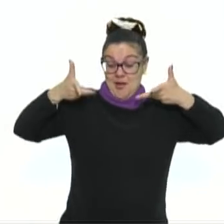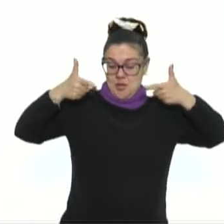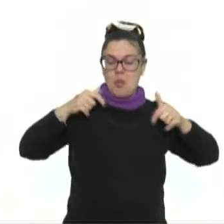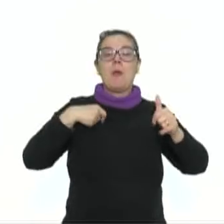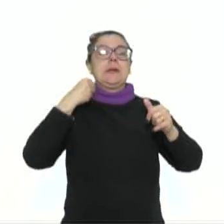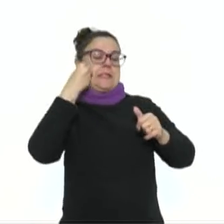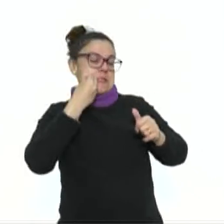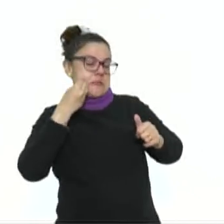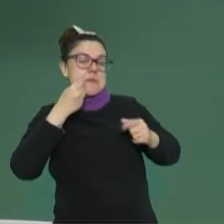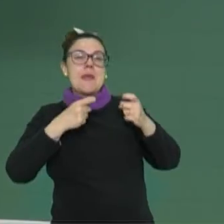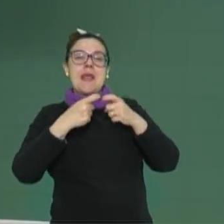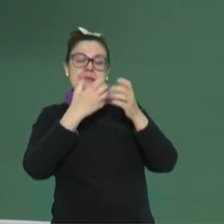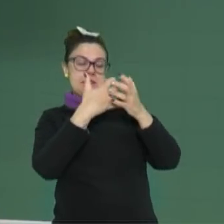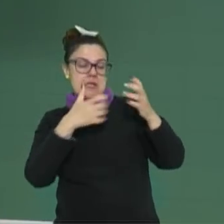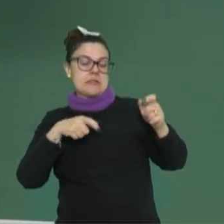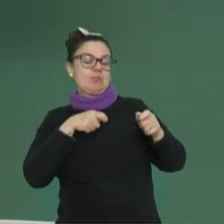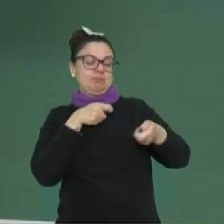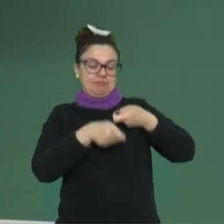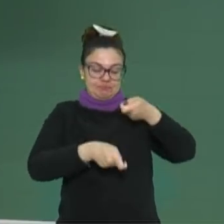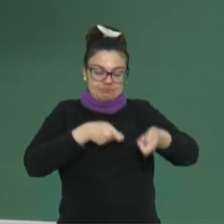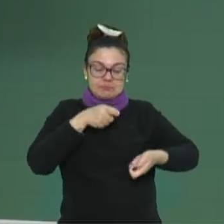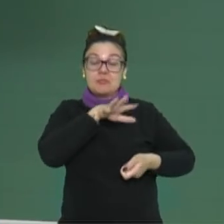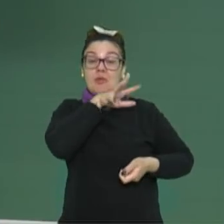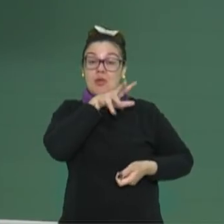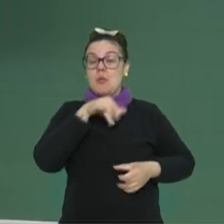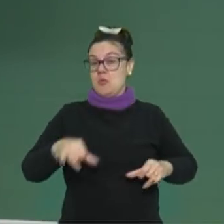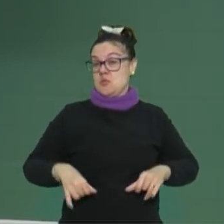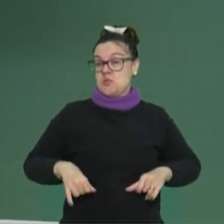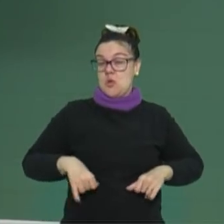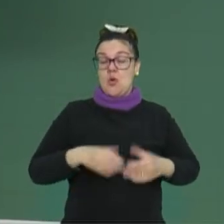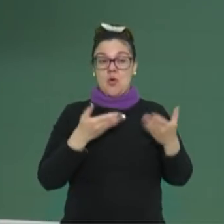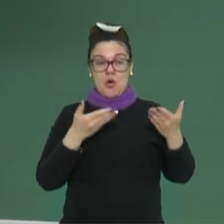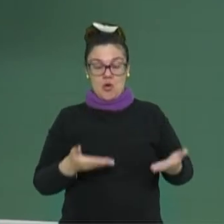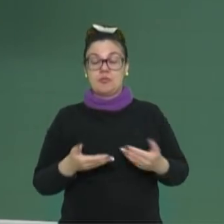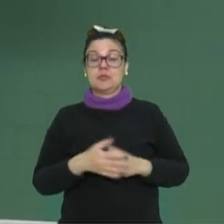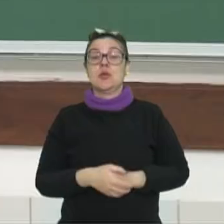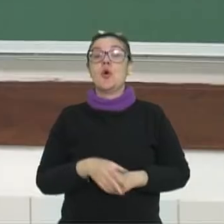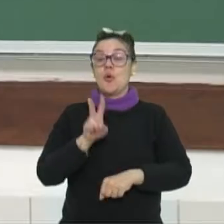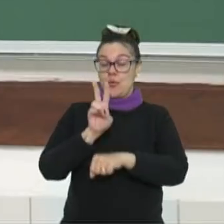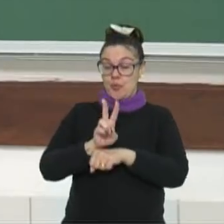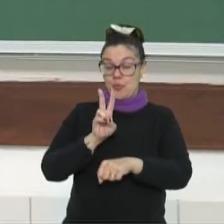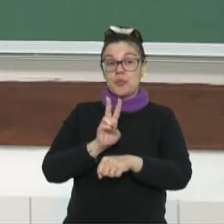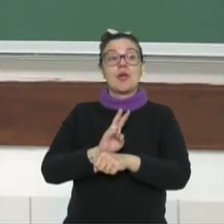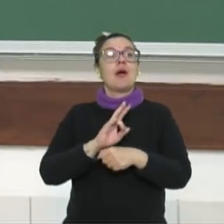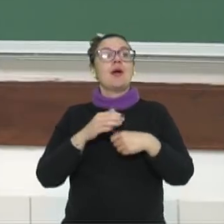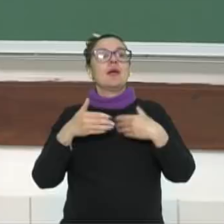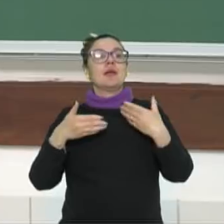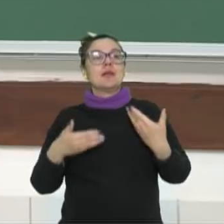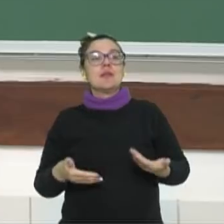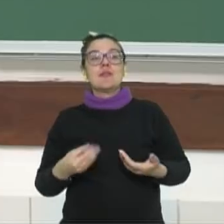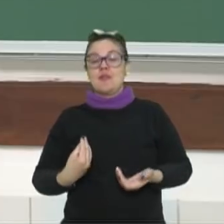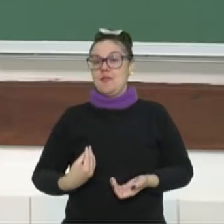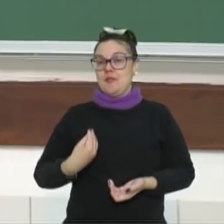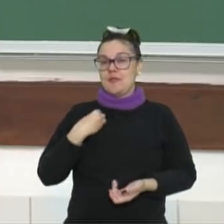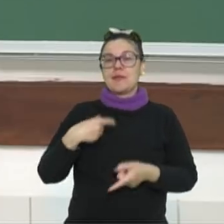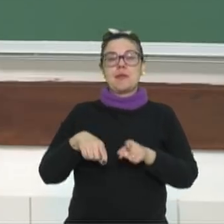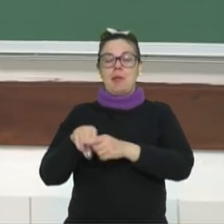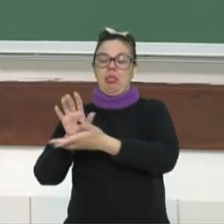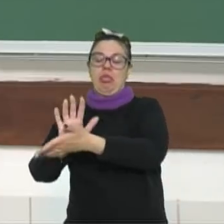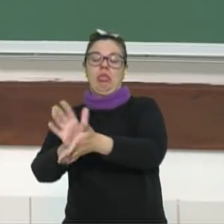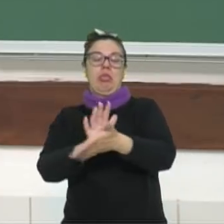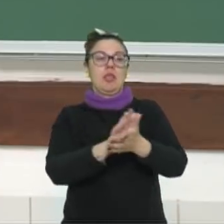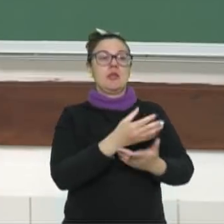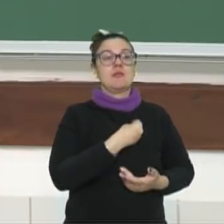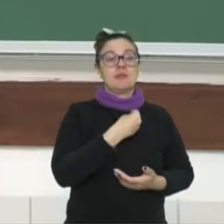deles, quando não existiria essa necessidade. E cuidar da vida humana sem discriminar as demais vidas. Ou seja, nós também devemos cuidar dos